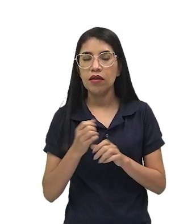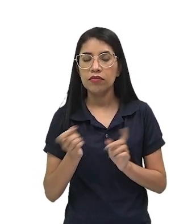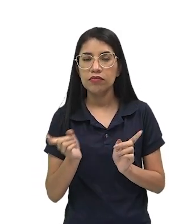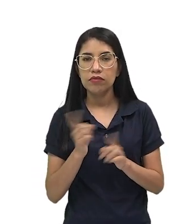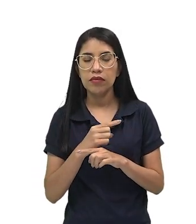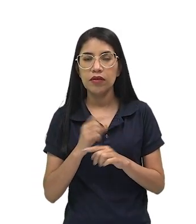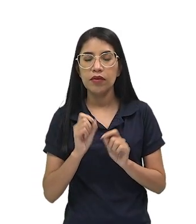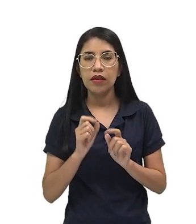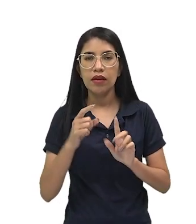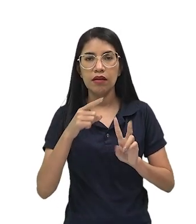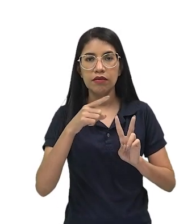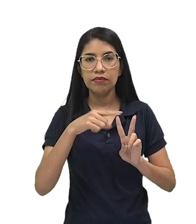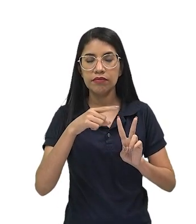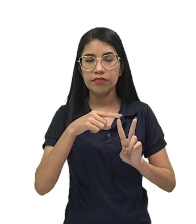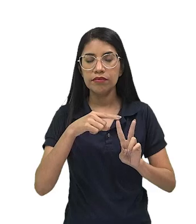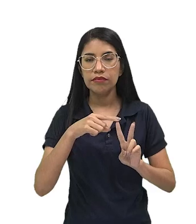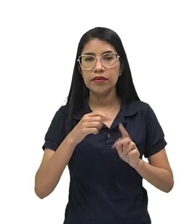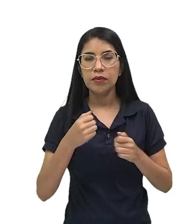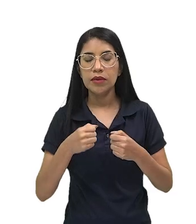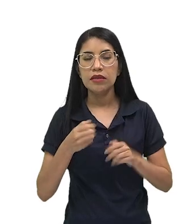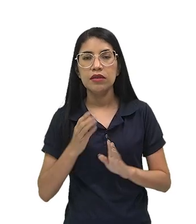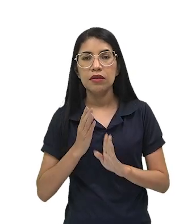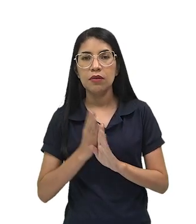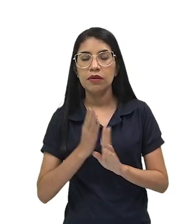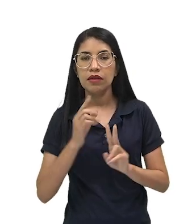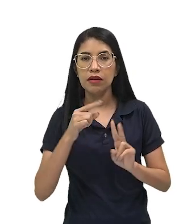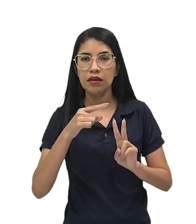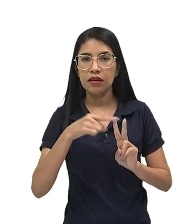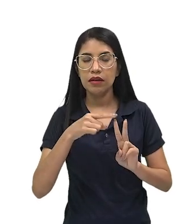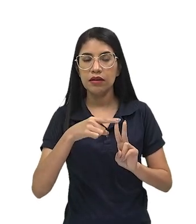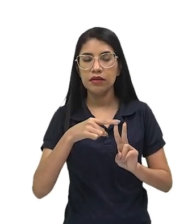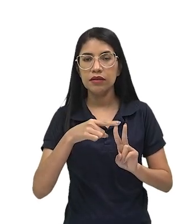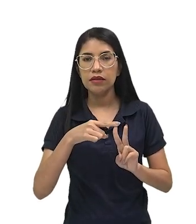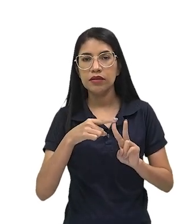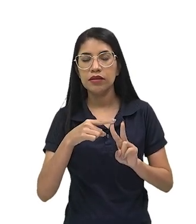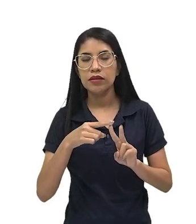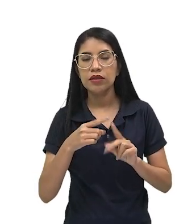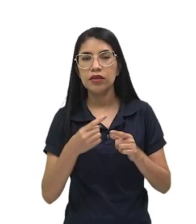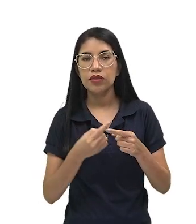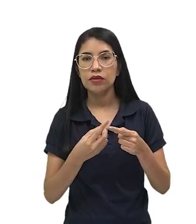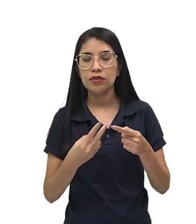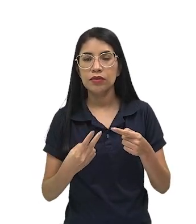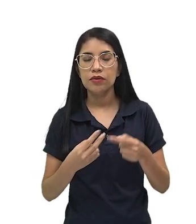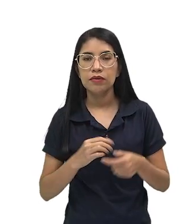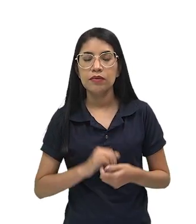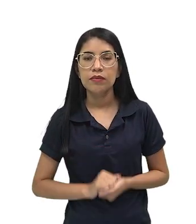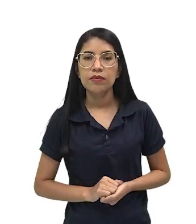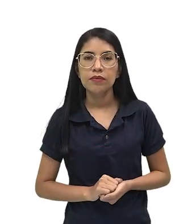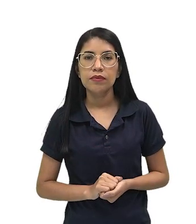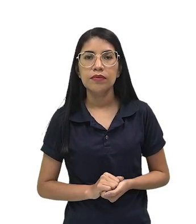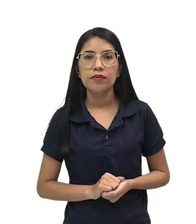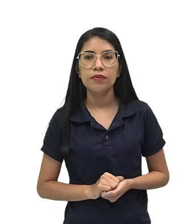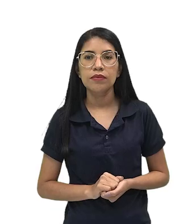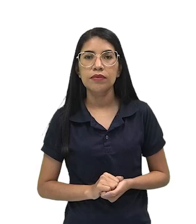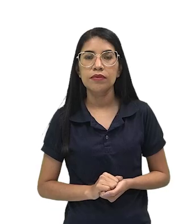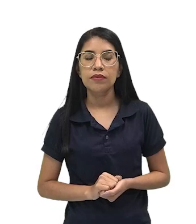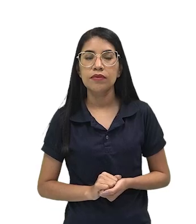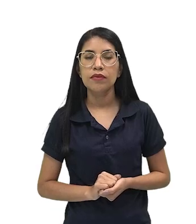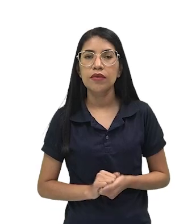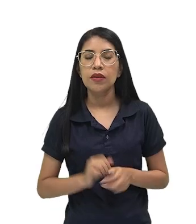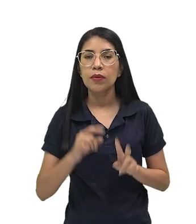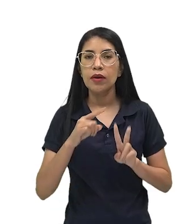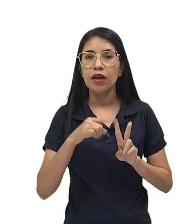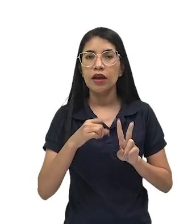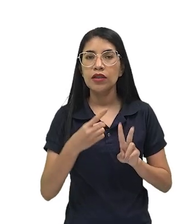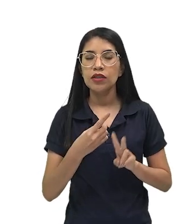a raiz. Beleza? Então, aqui vai ficar a raiz de 12. A raiz de